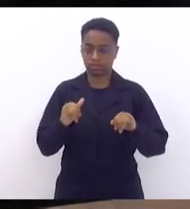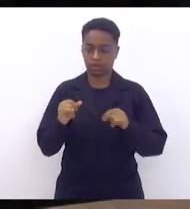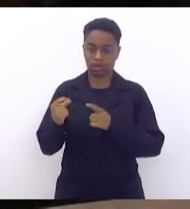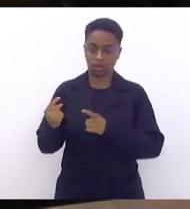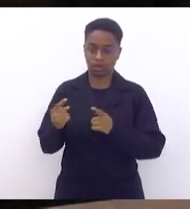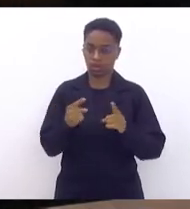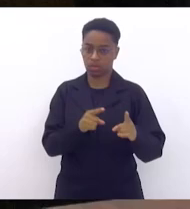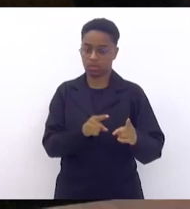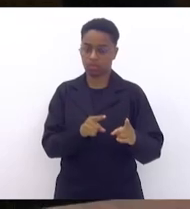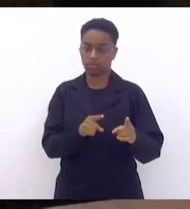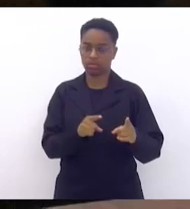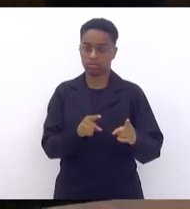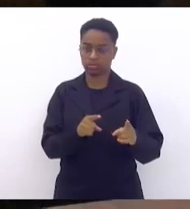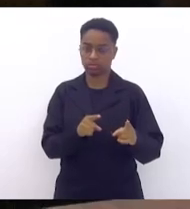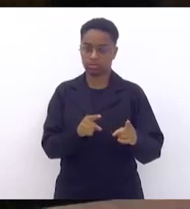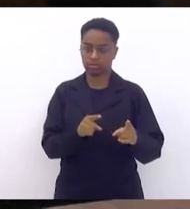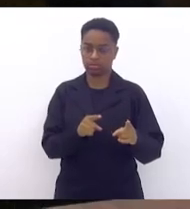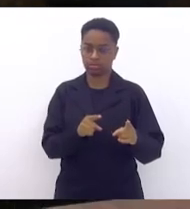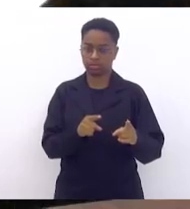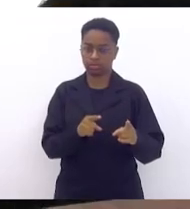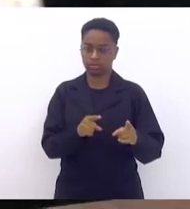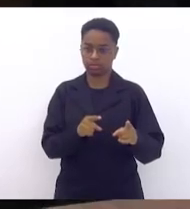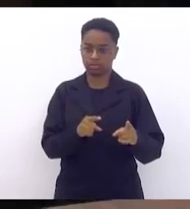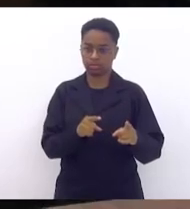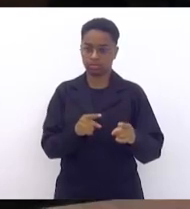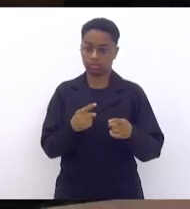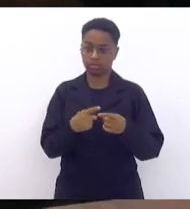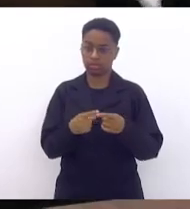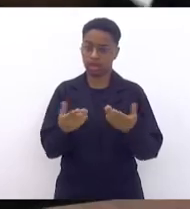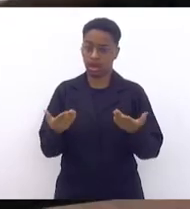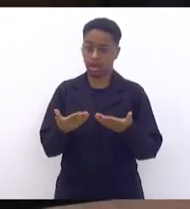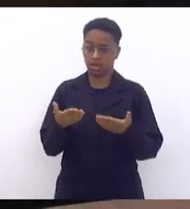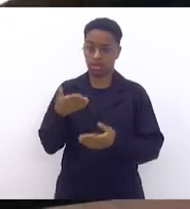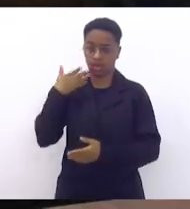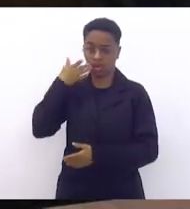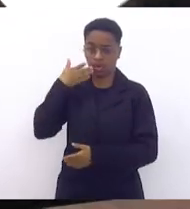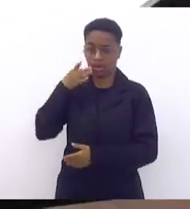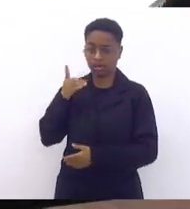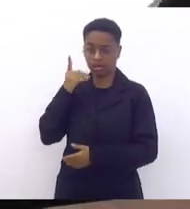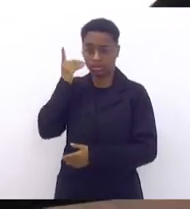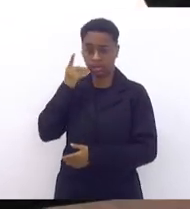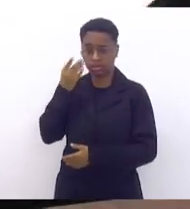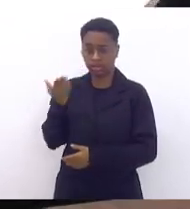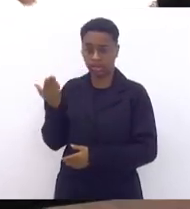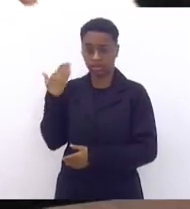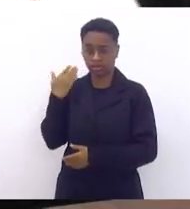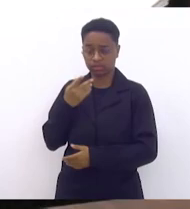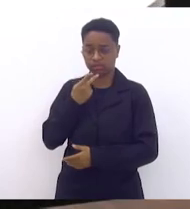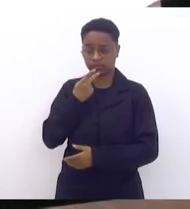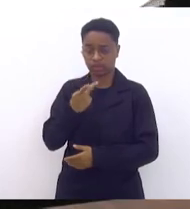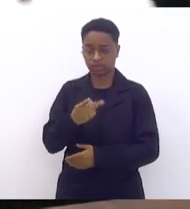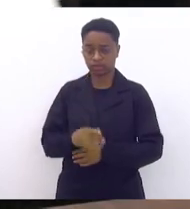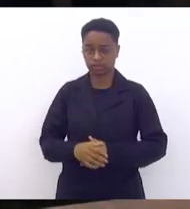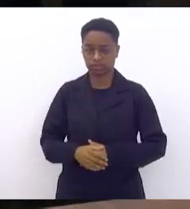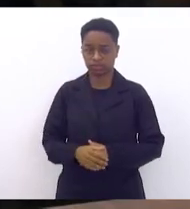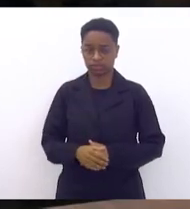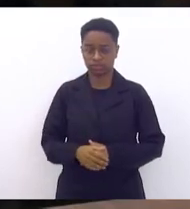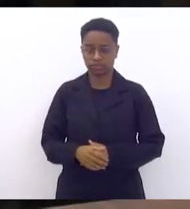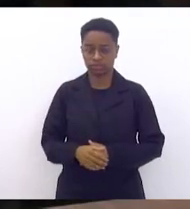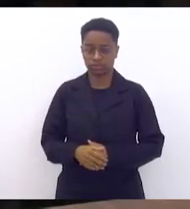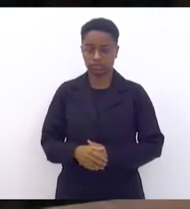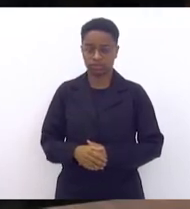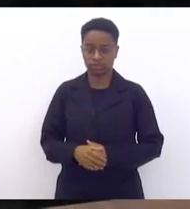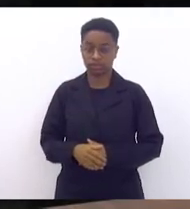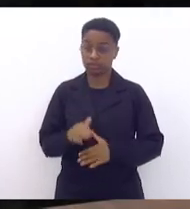contrariedade, não é? Agora, a recente fala do deputado que me antecedeu, talvez